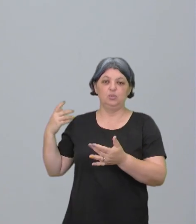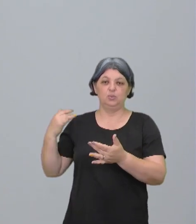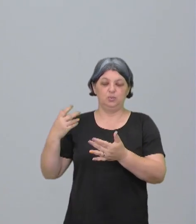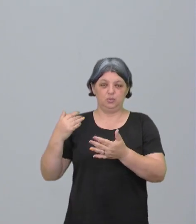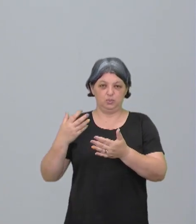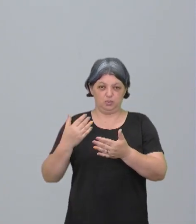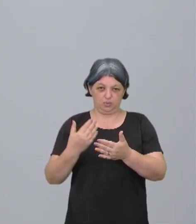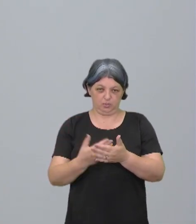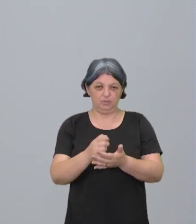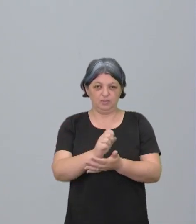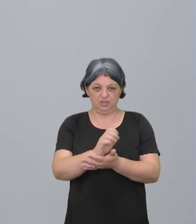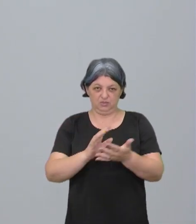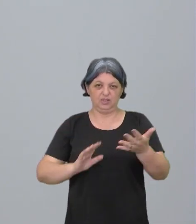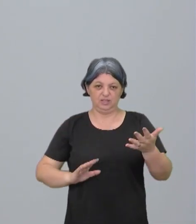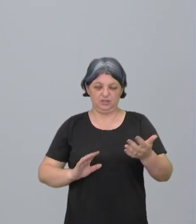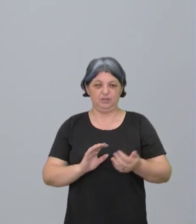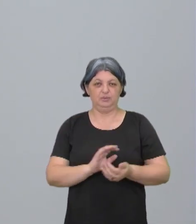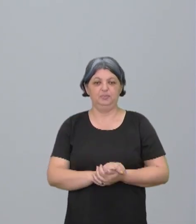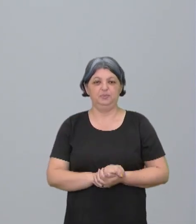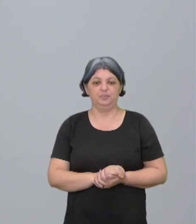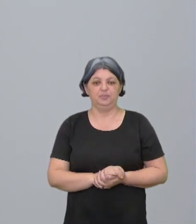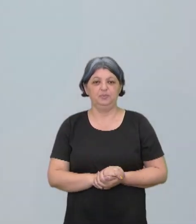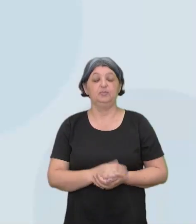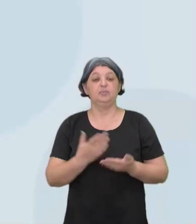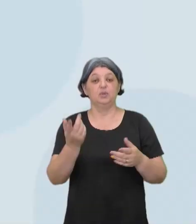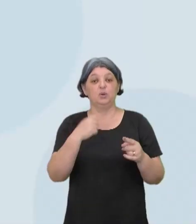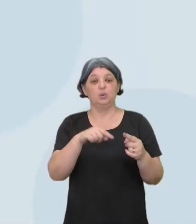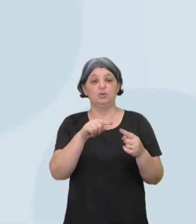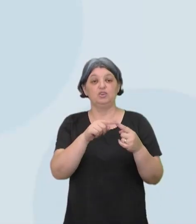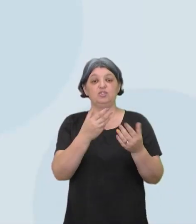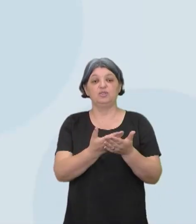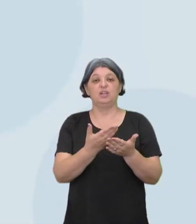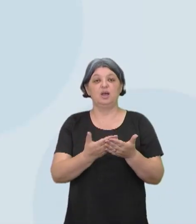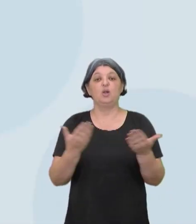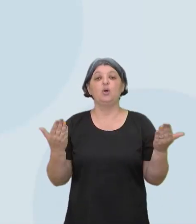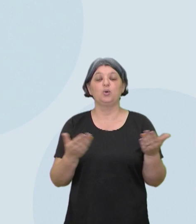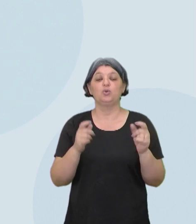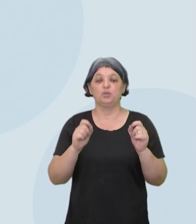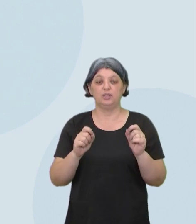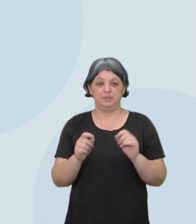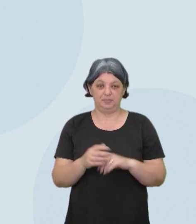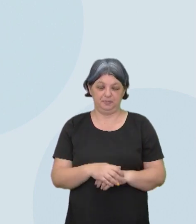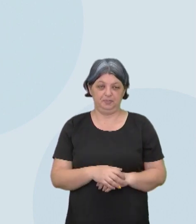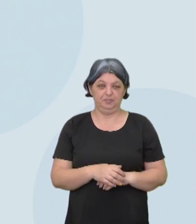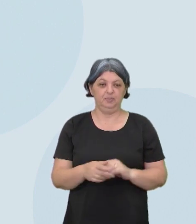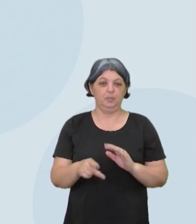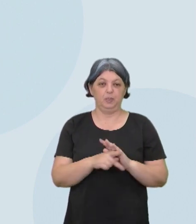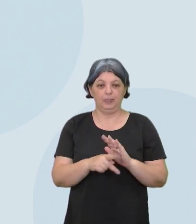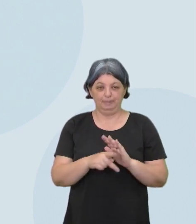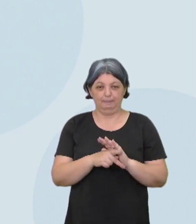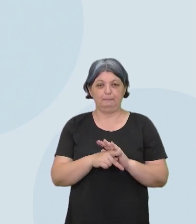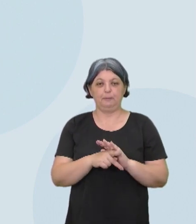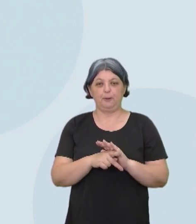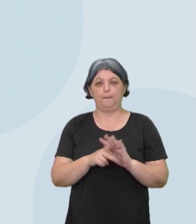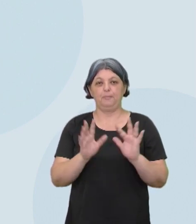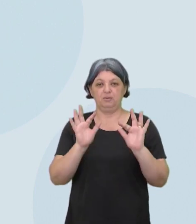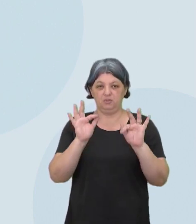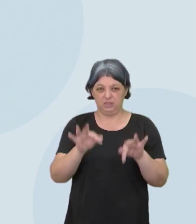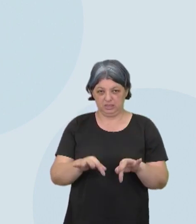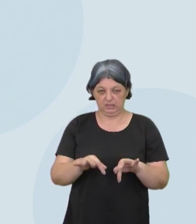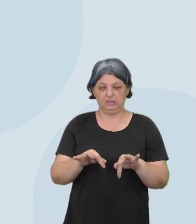dessas atividades. E aí então o objetivo da nossa aula de hoje é justamente sistematizar o